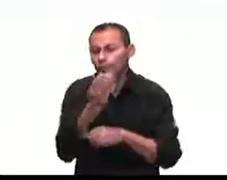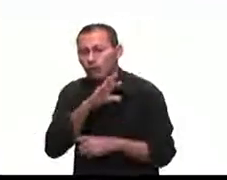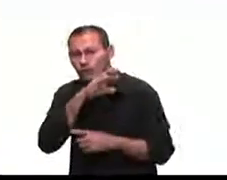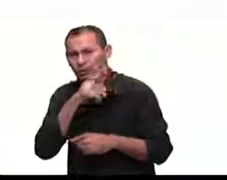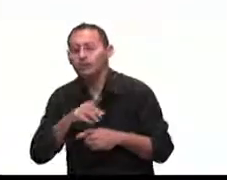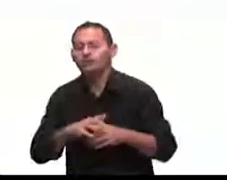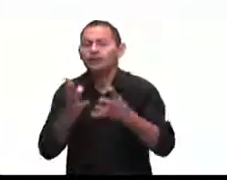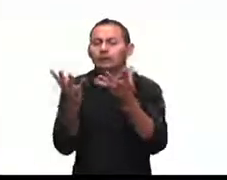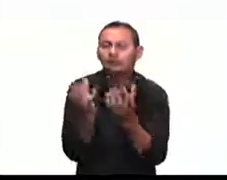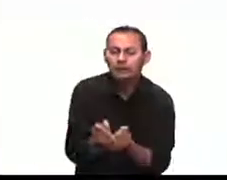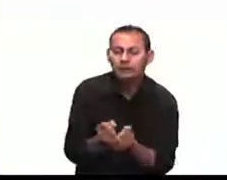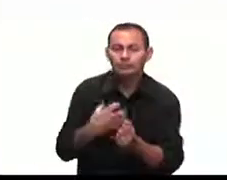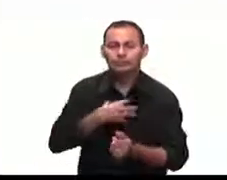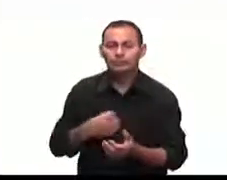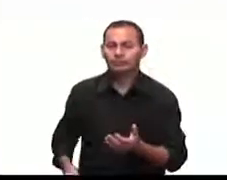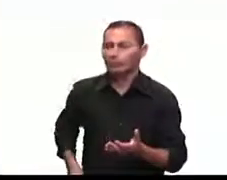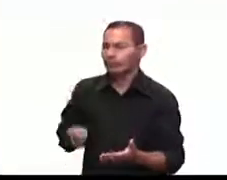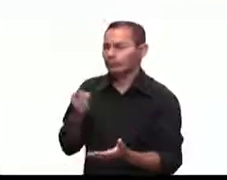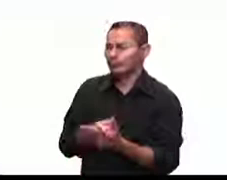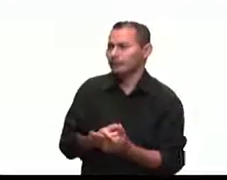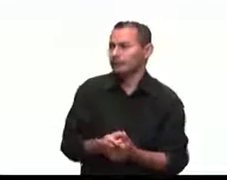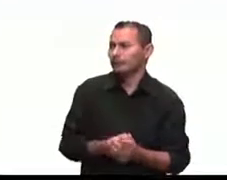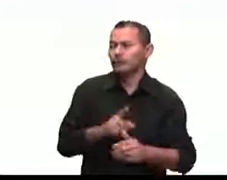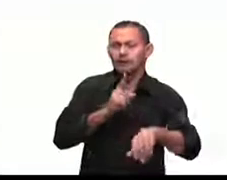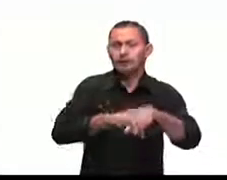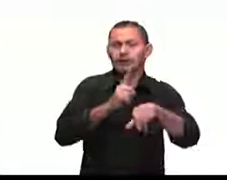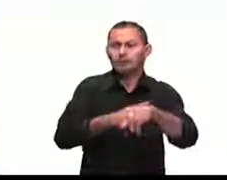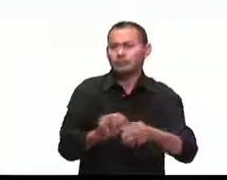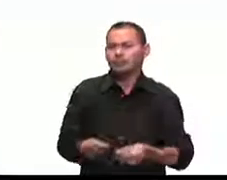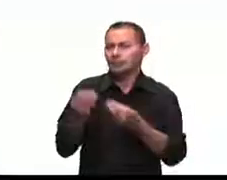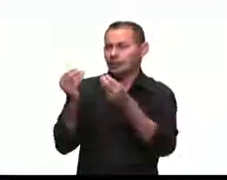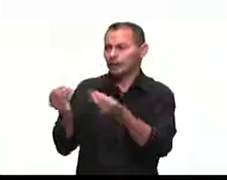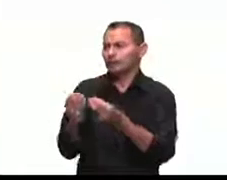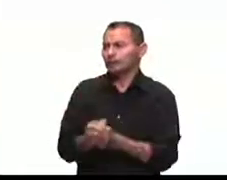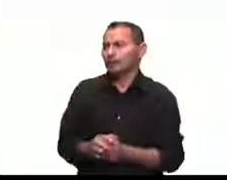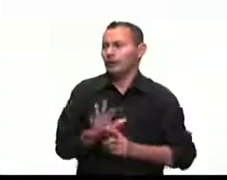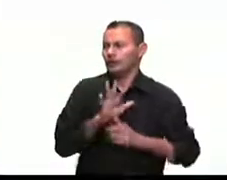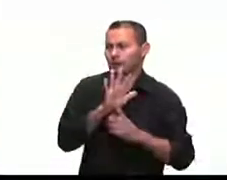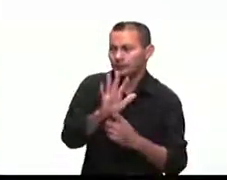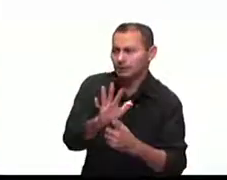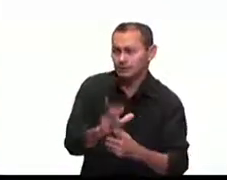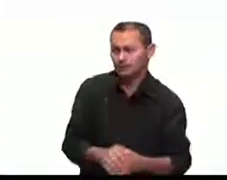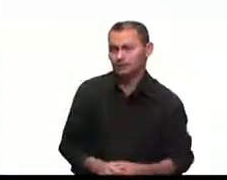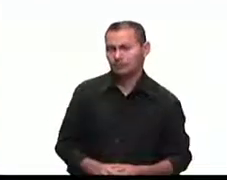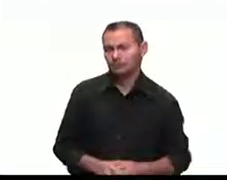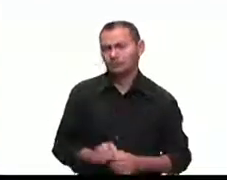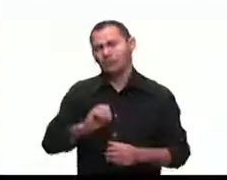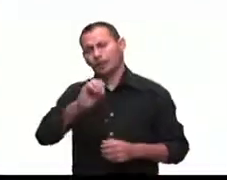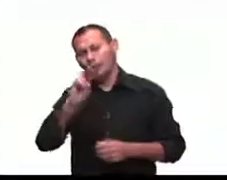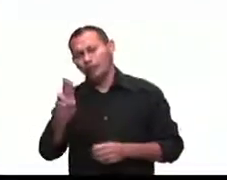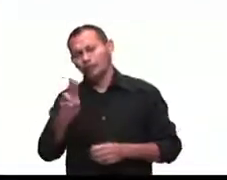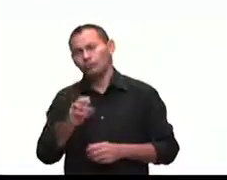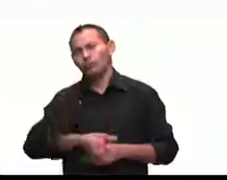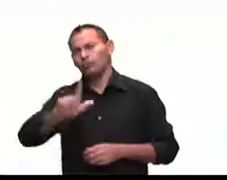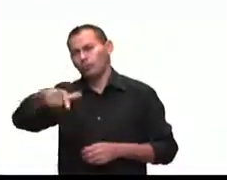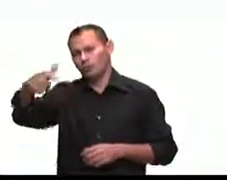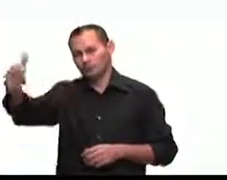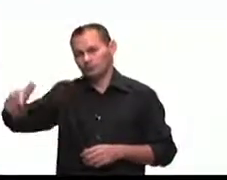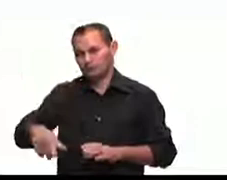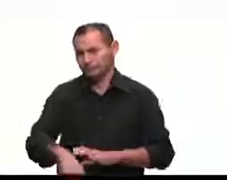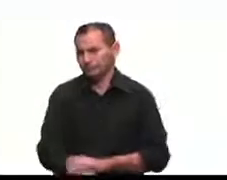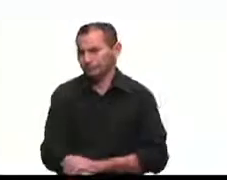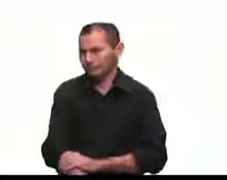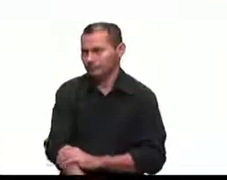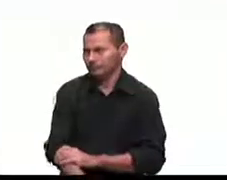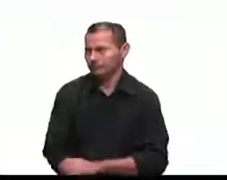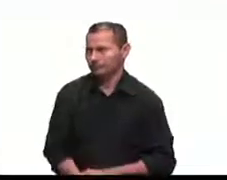atendimento? A condição de pagamento? Prazo de entrega? Apresentação ou outros, né?